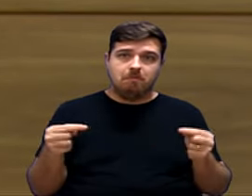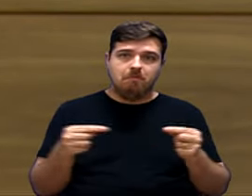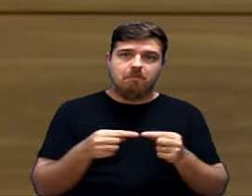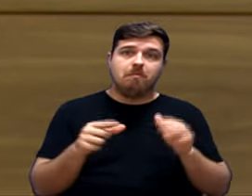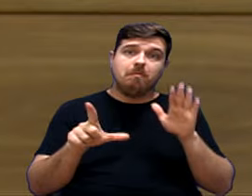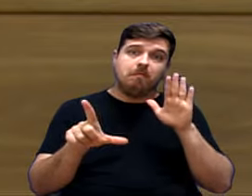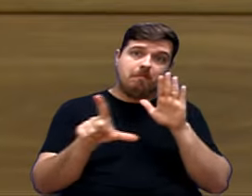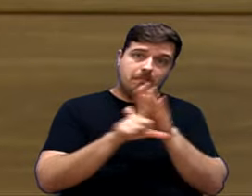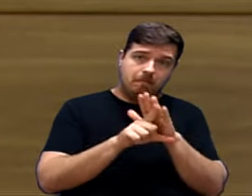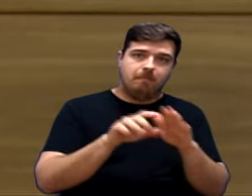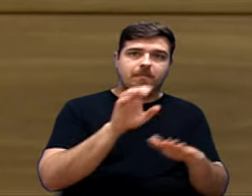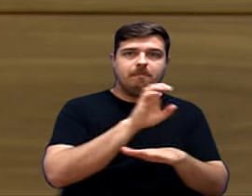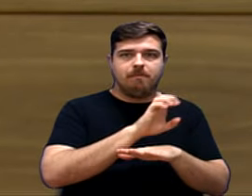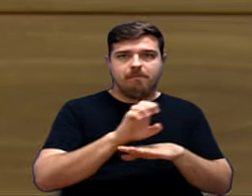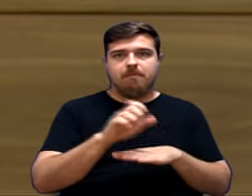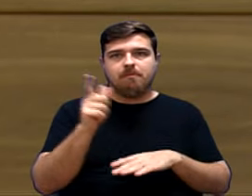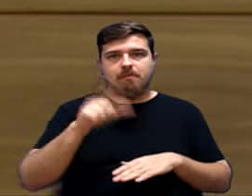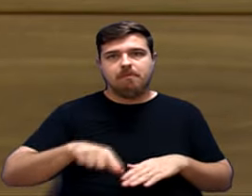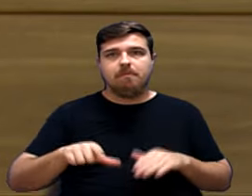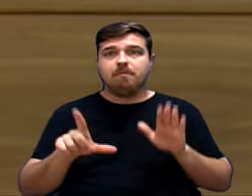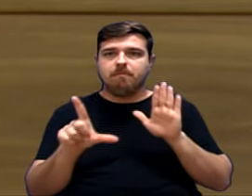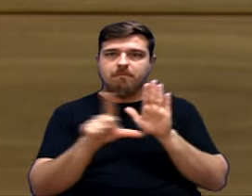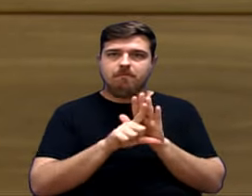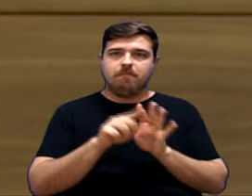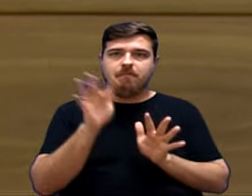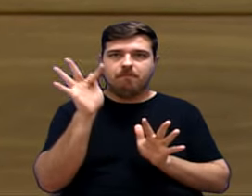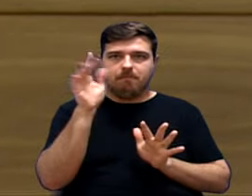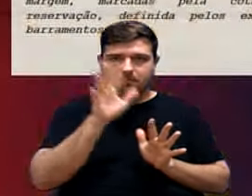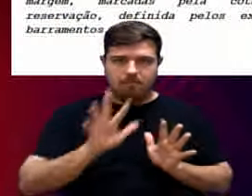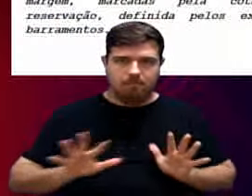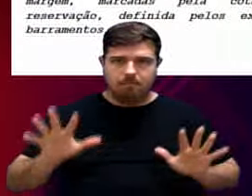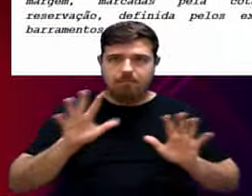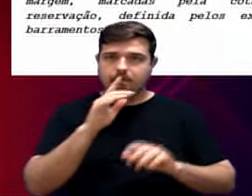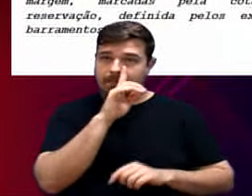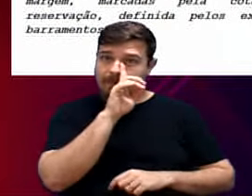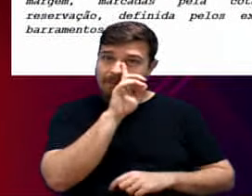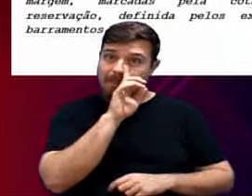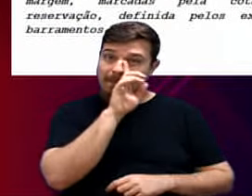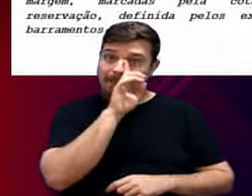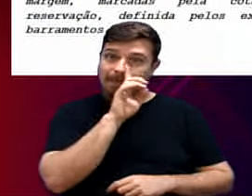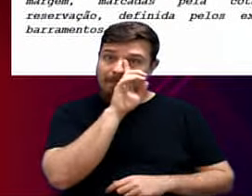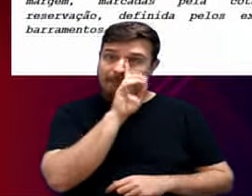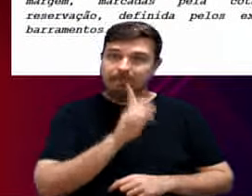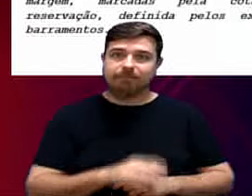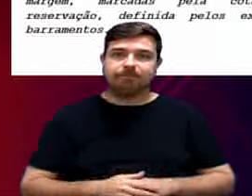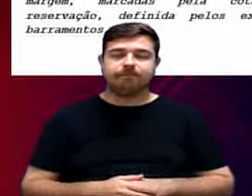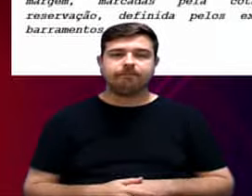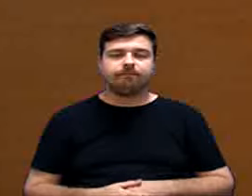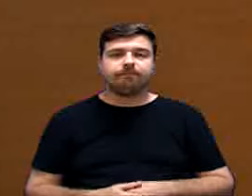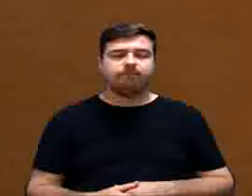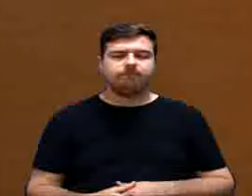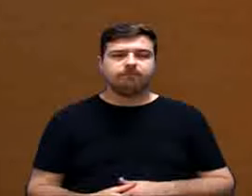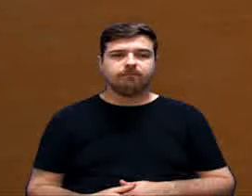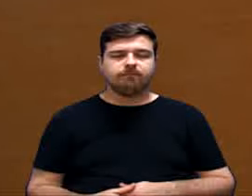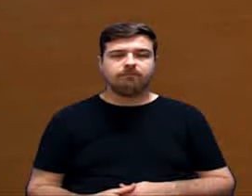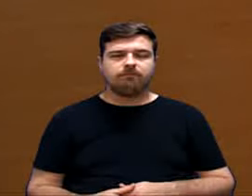né Estadual Federal né ex bom eh